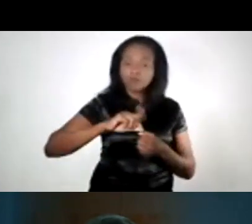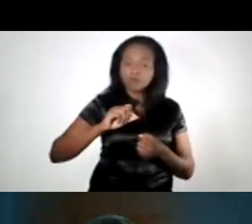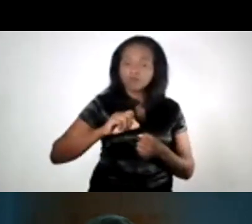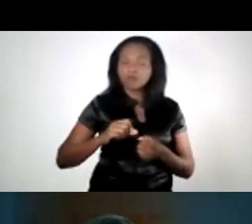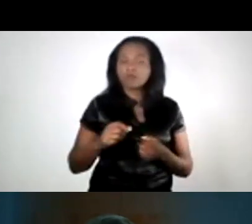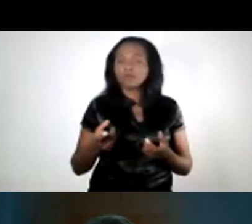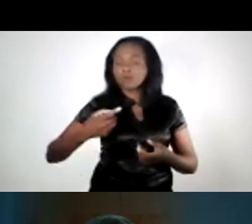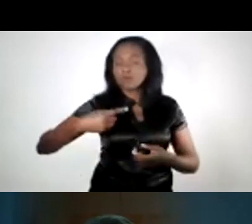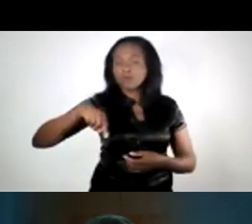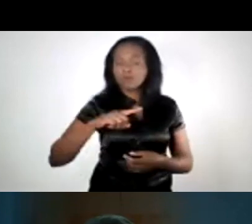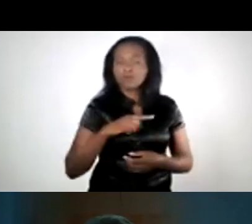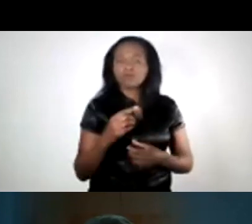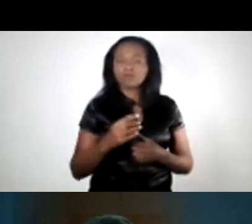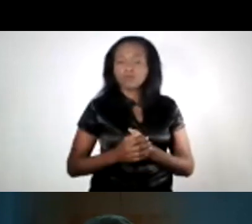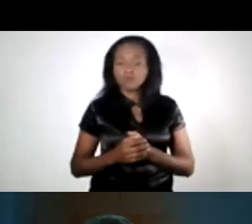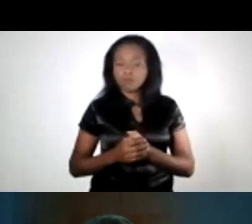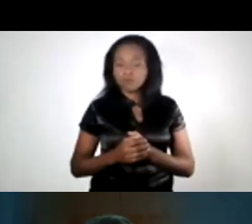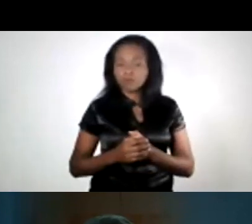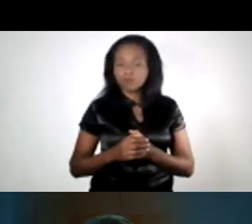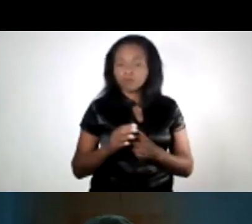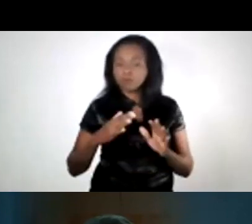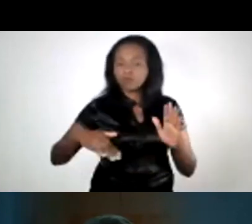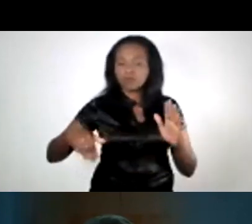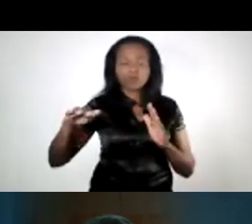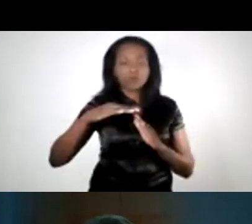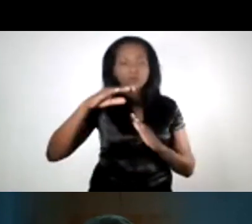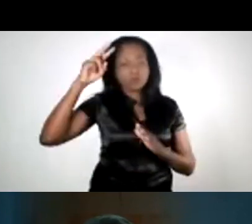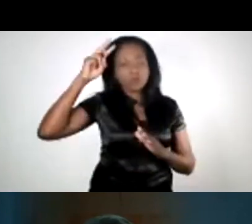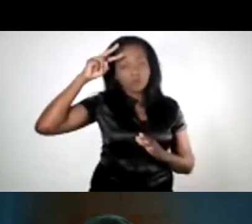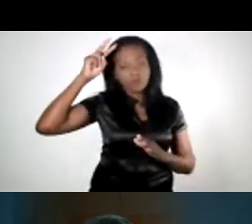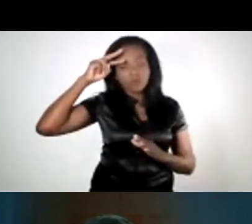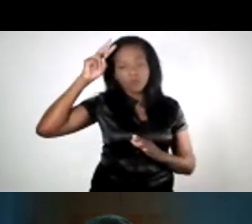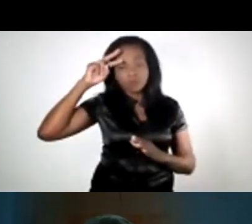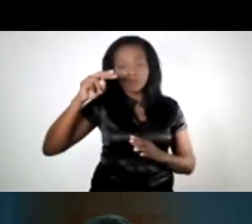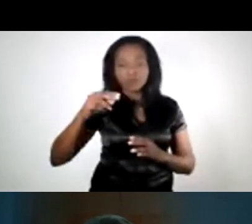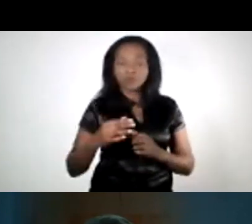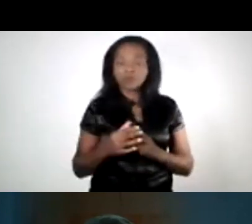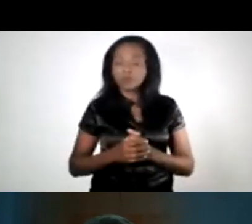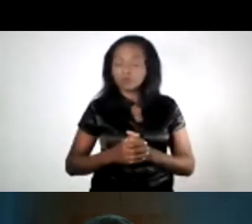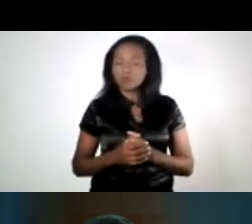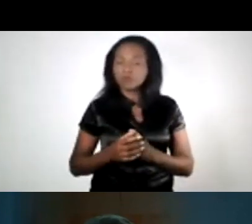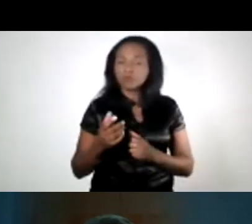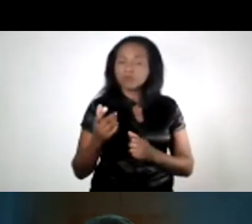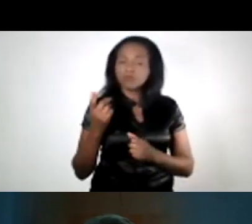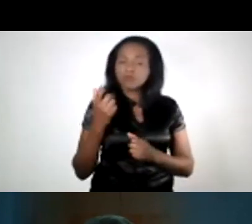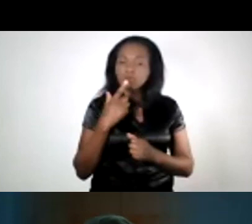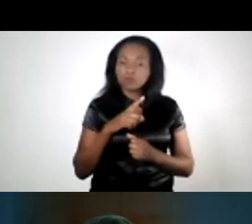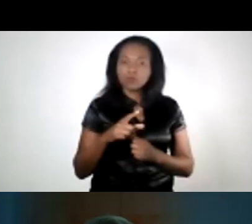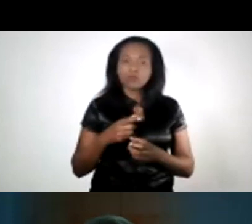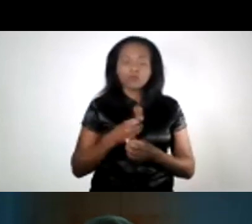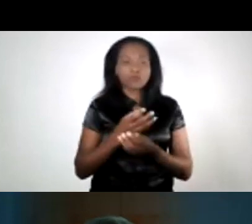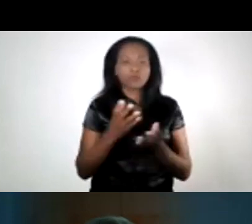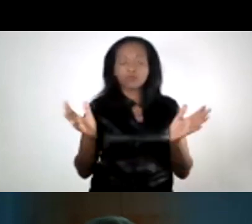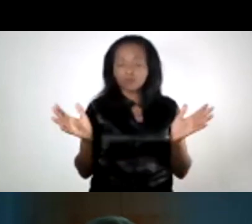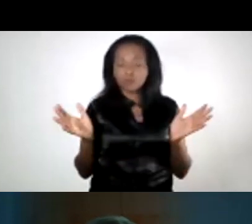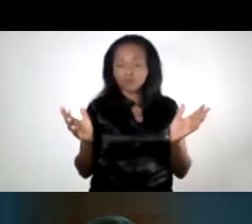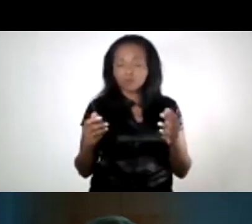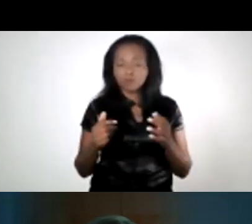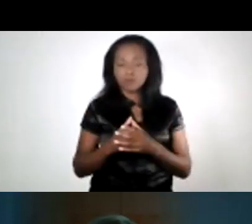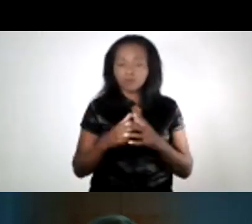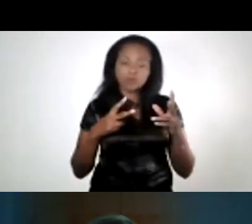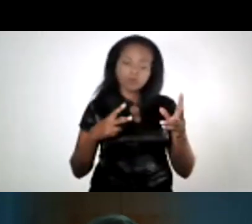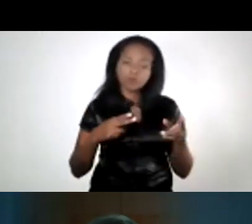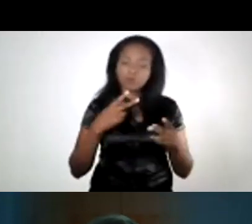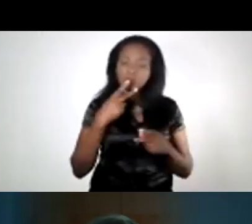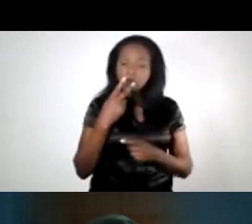né, de todas as histórias elas poderem ser partilhadas, né? Como diz, né?